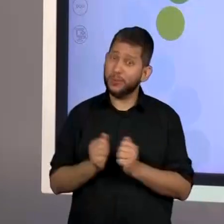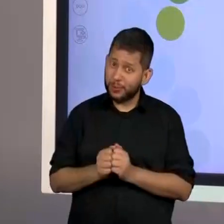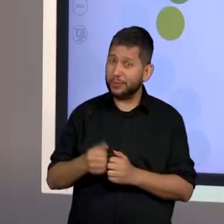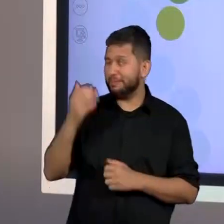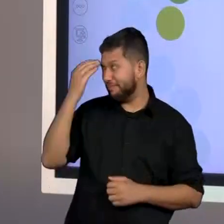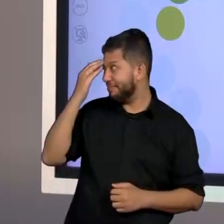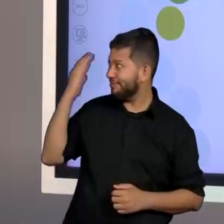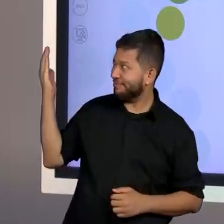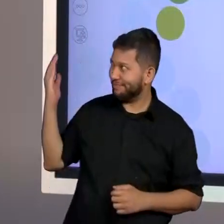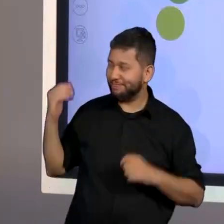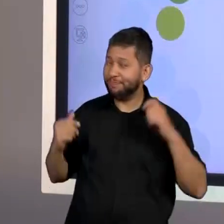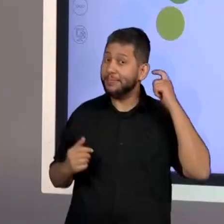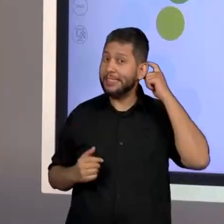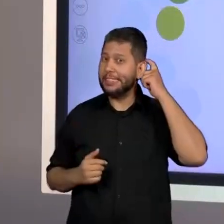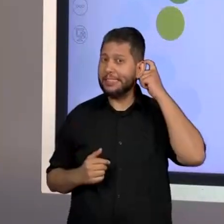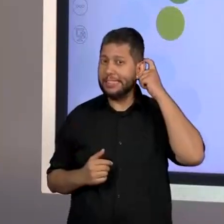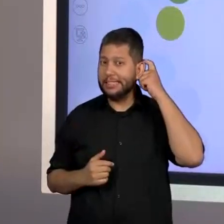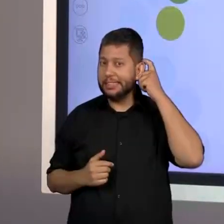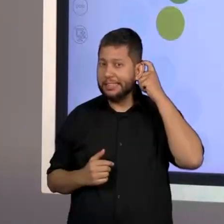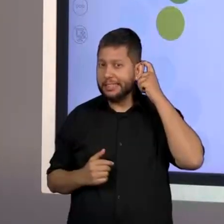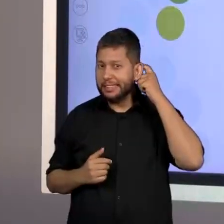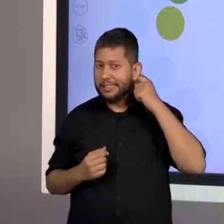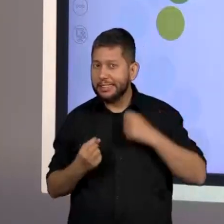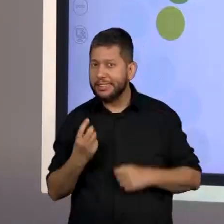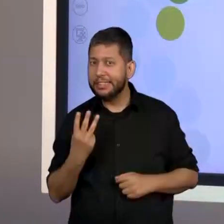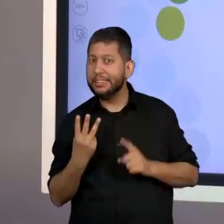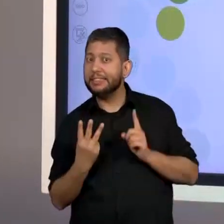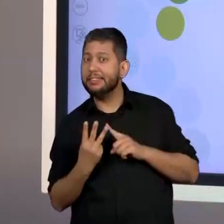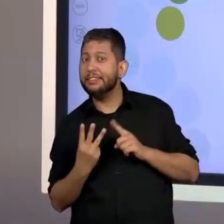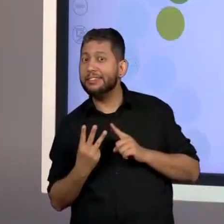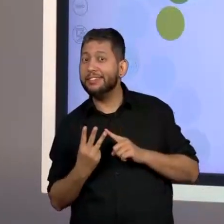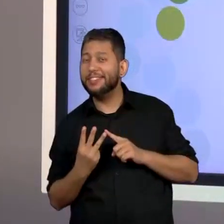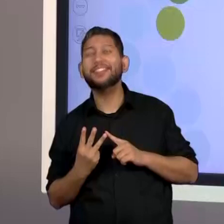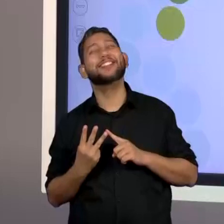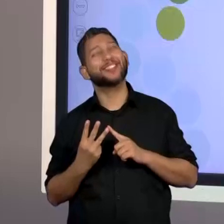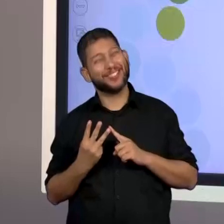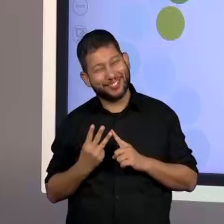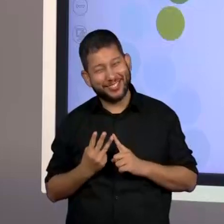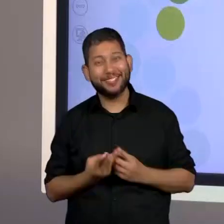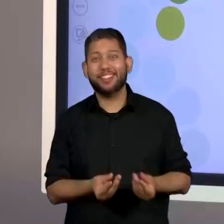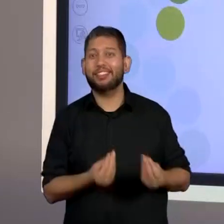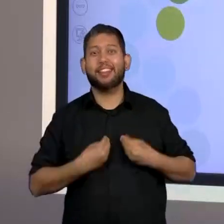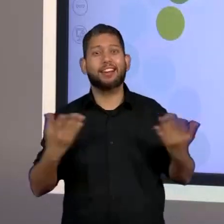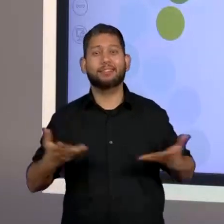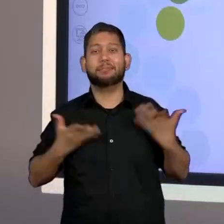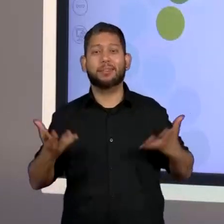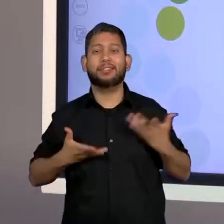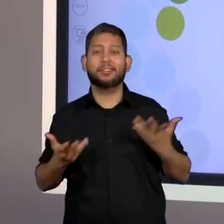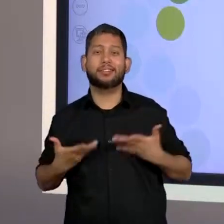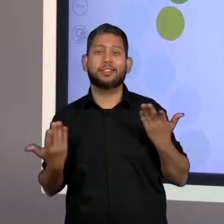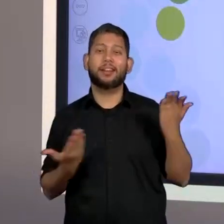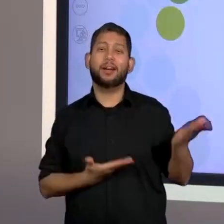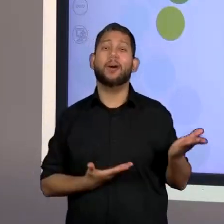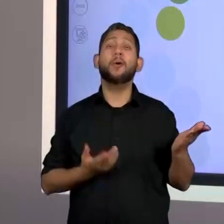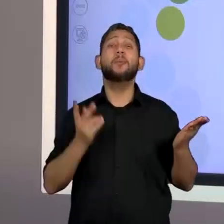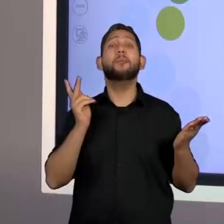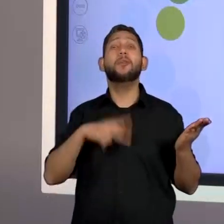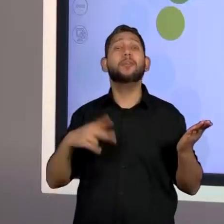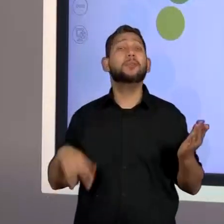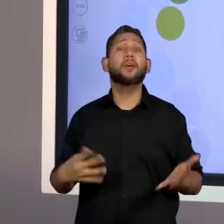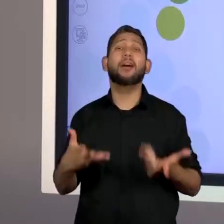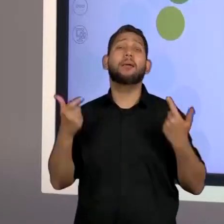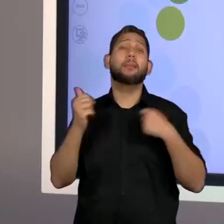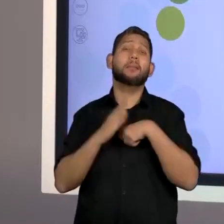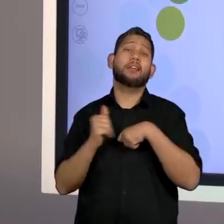muito obrigado e para deixar essa aula ainda muito mais empolgante temos uma professora que super querida de todos